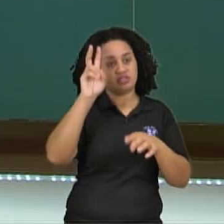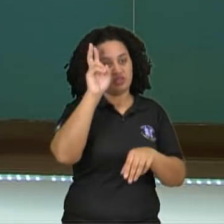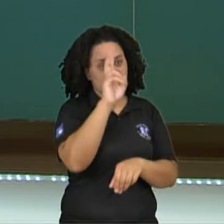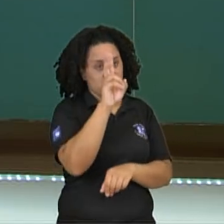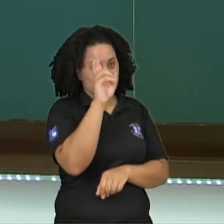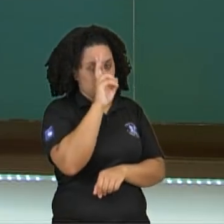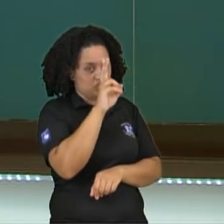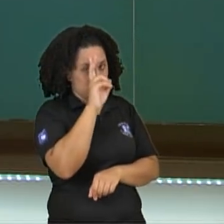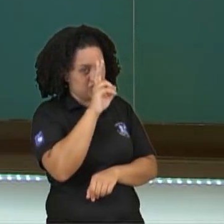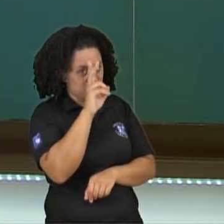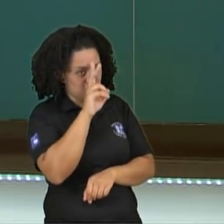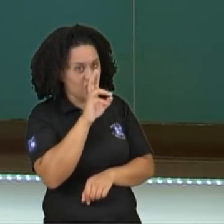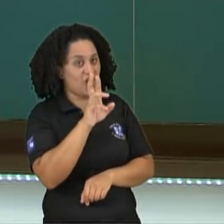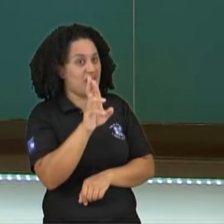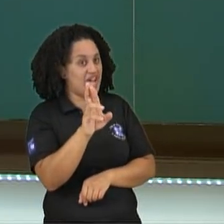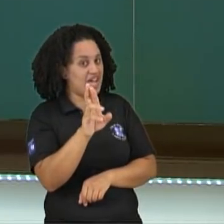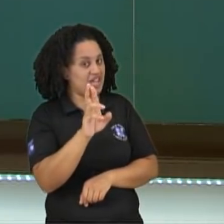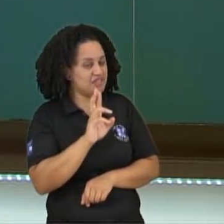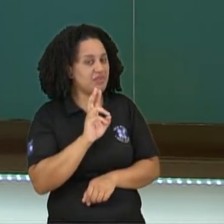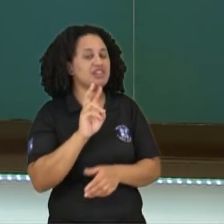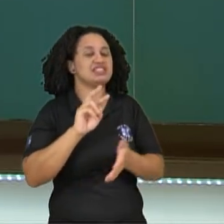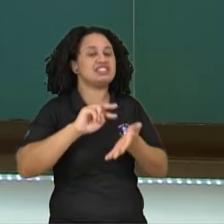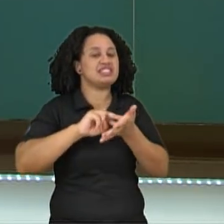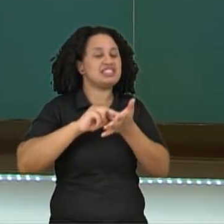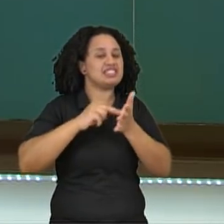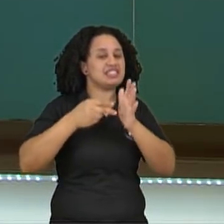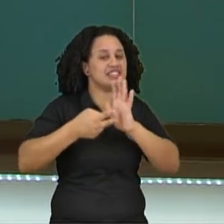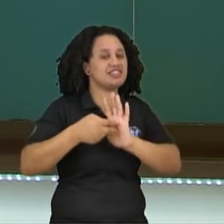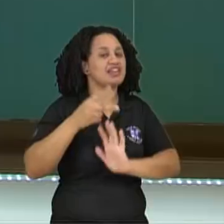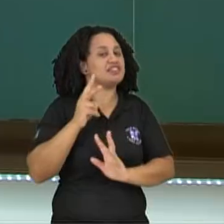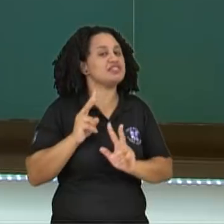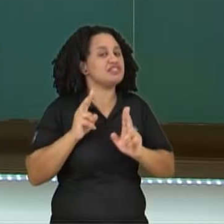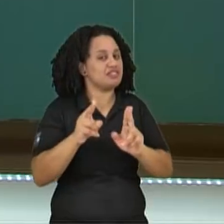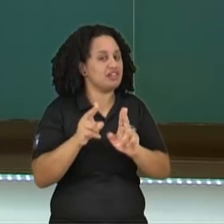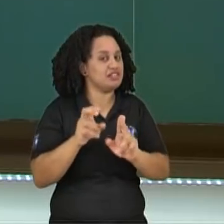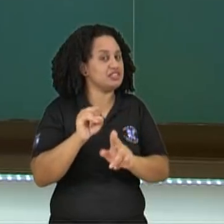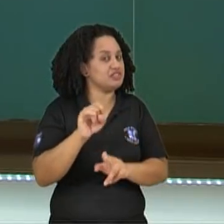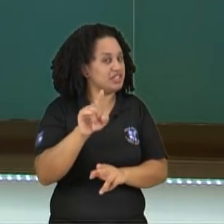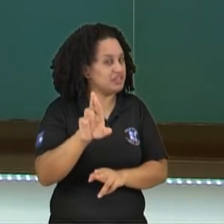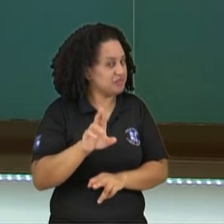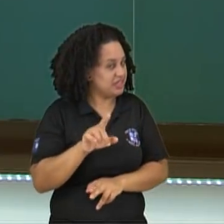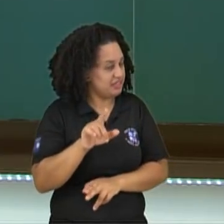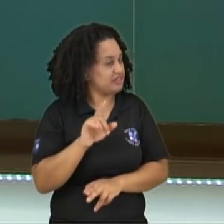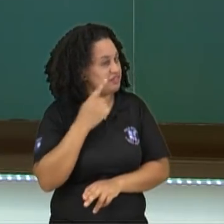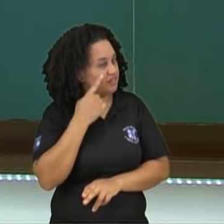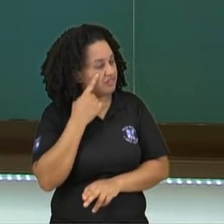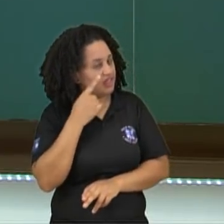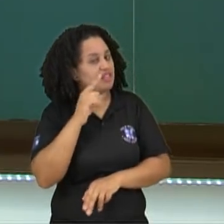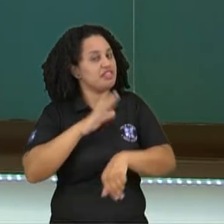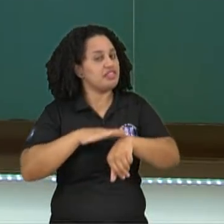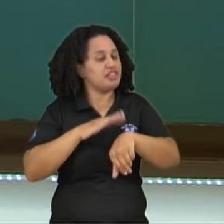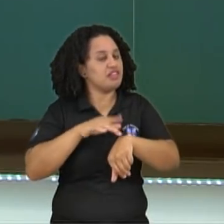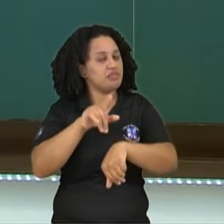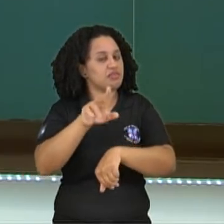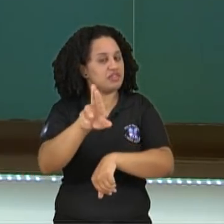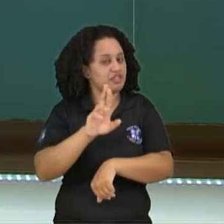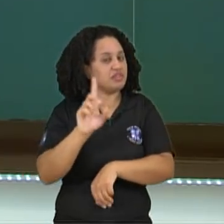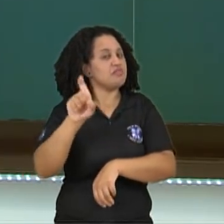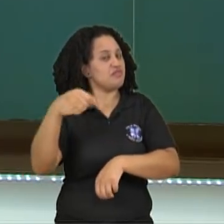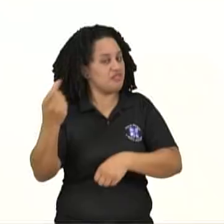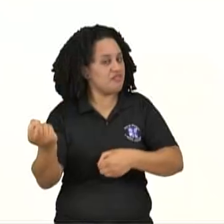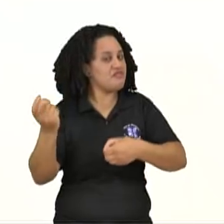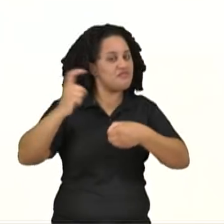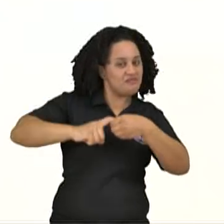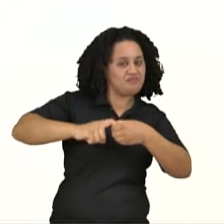colocarem a letra C, vocês vão ver. Passado e história têm o mesmo significado. Vocês vão ter um tempinho para responder essa. Daqui a pouquinho nós